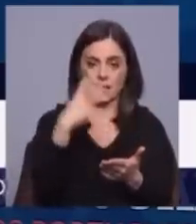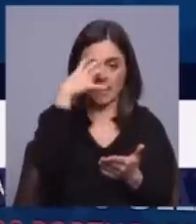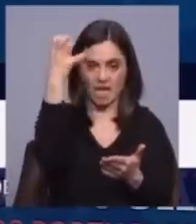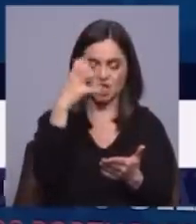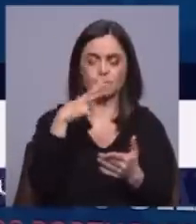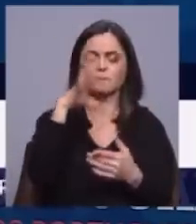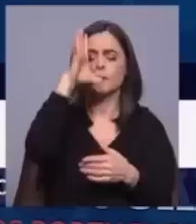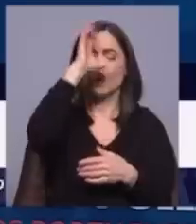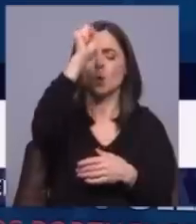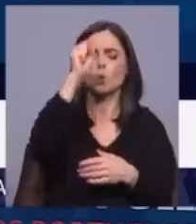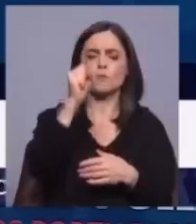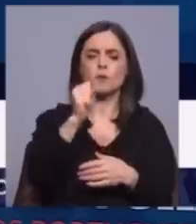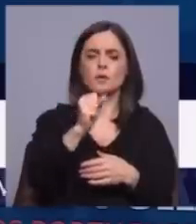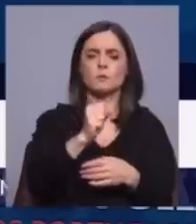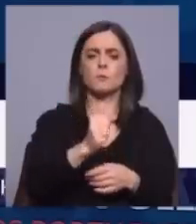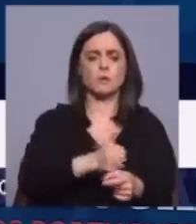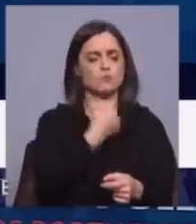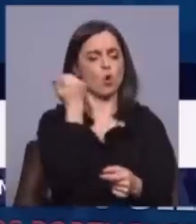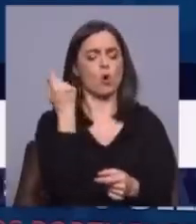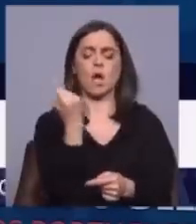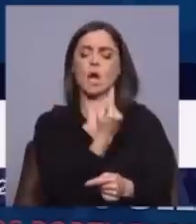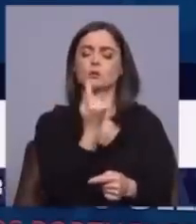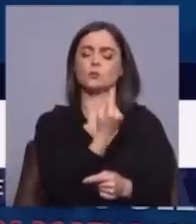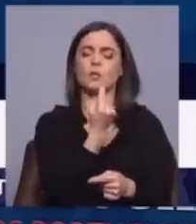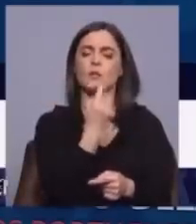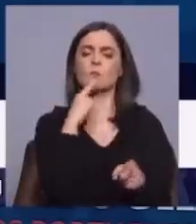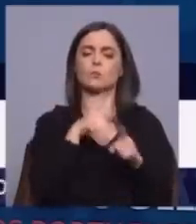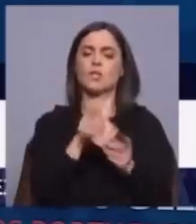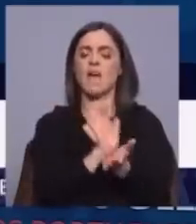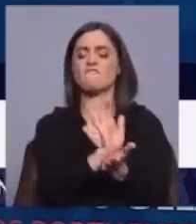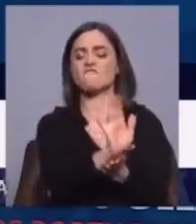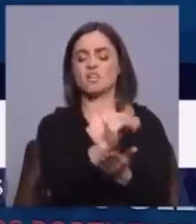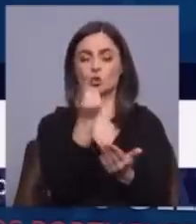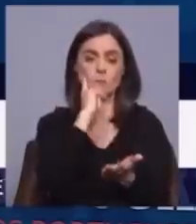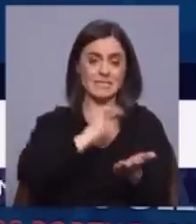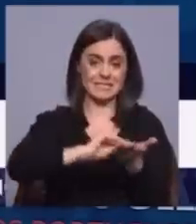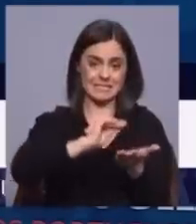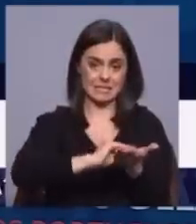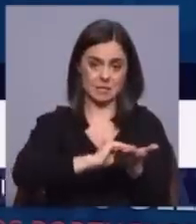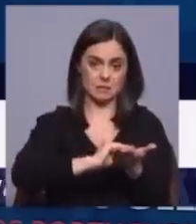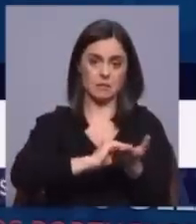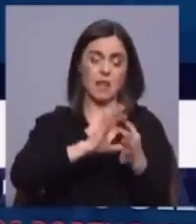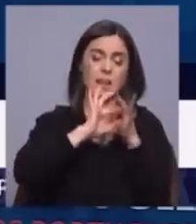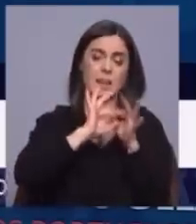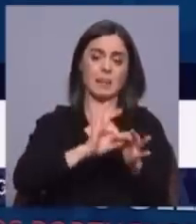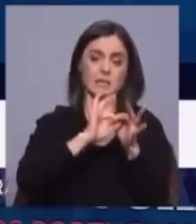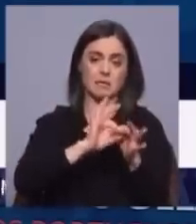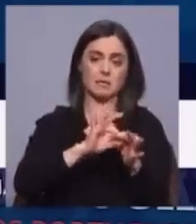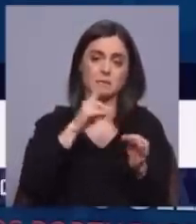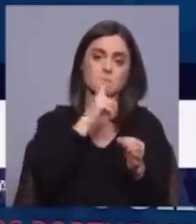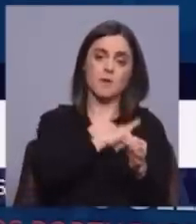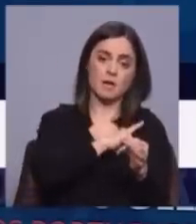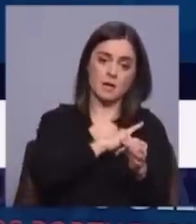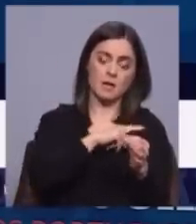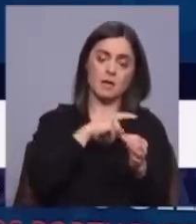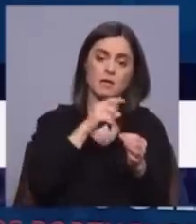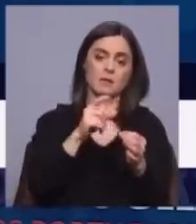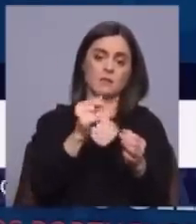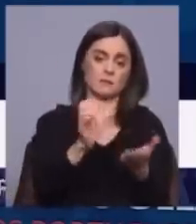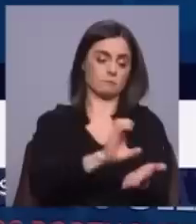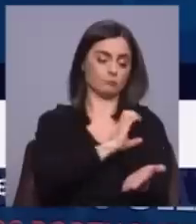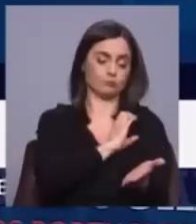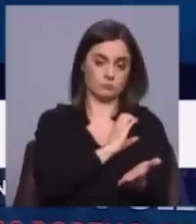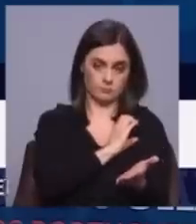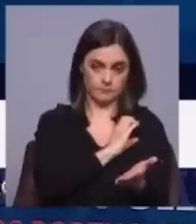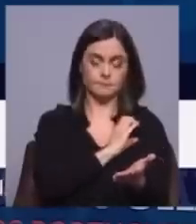para ganhar autoridade política afasta uma secretária de estado envolvida potencialmente numa irregularidade da atribuição de